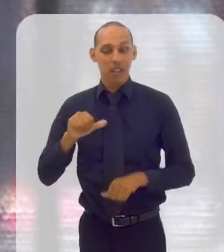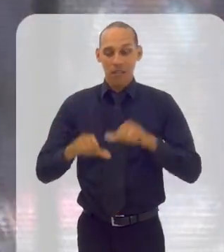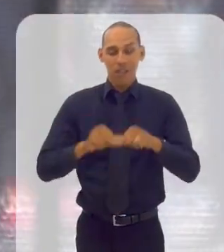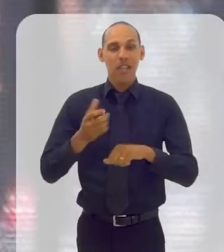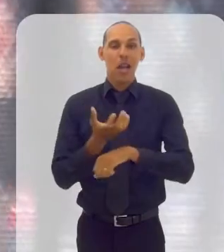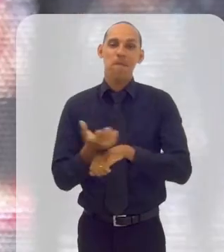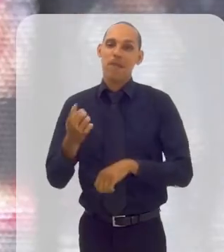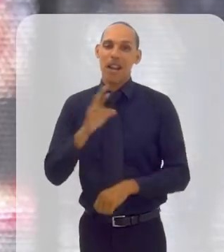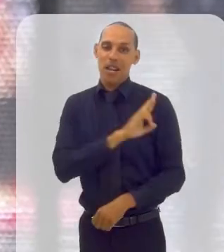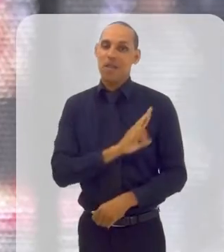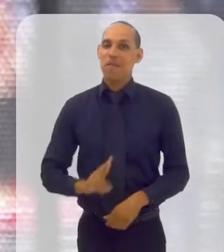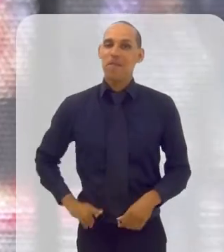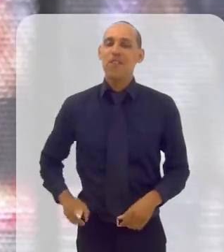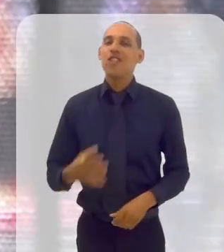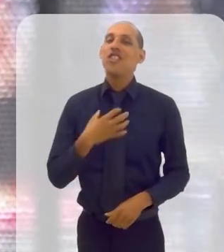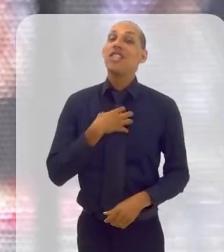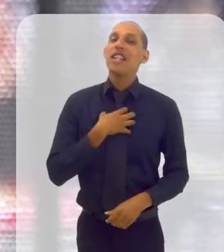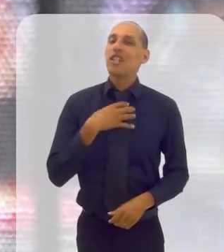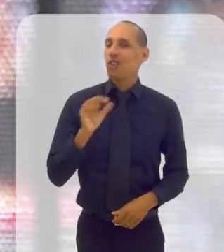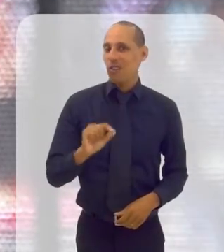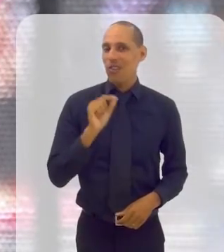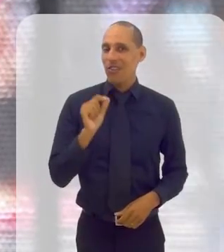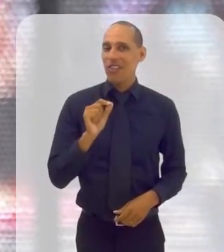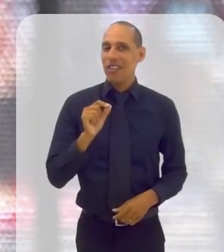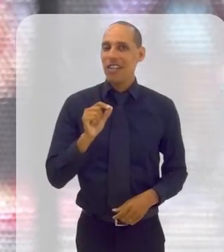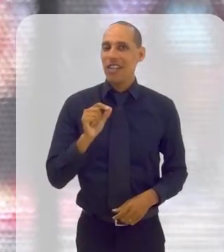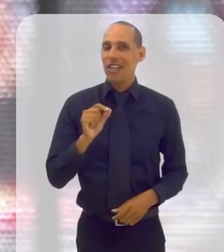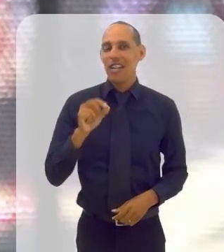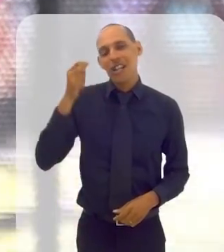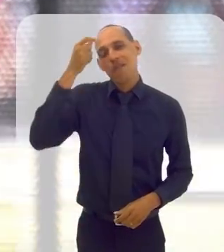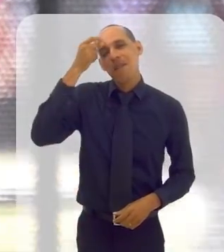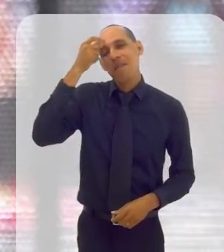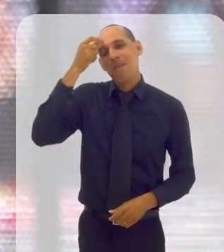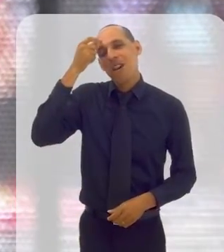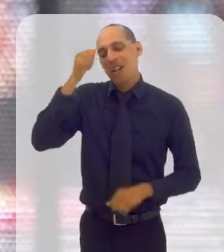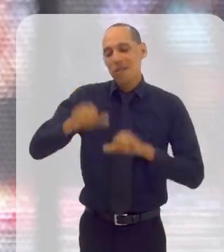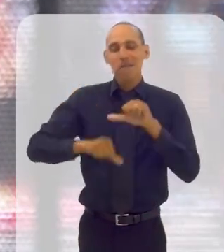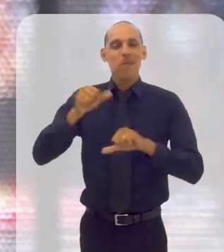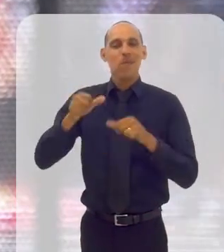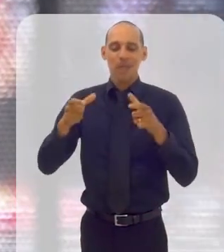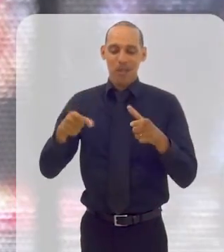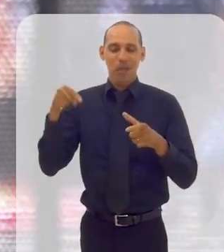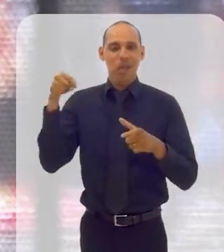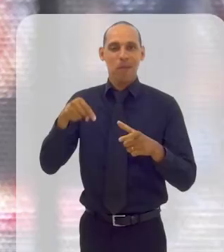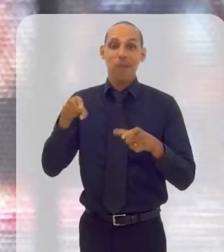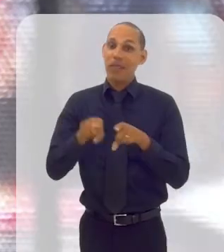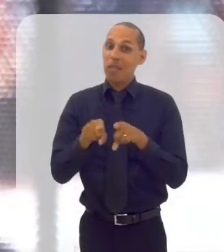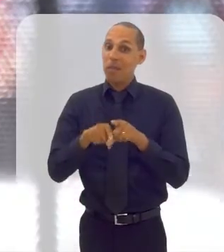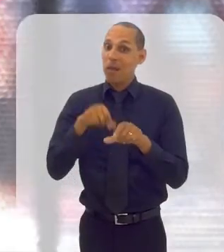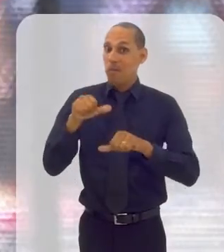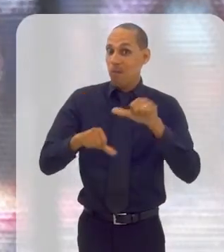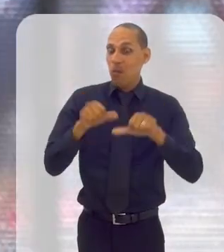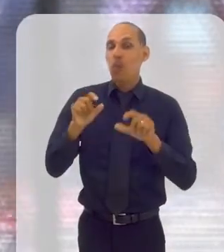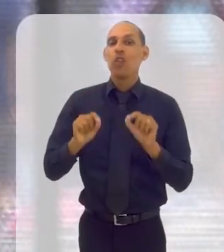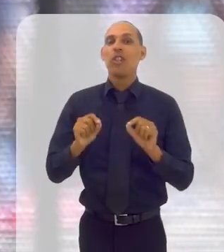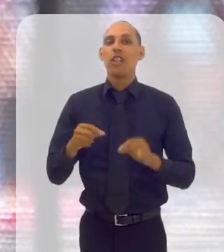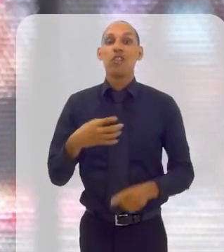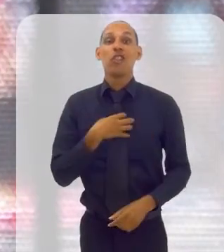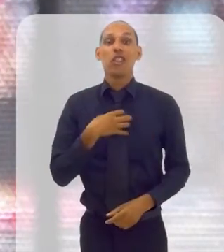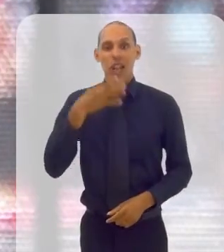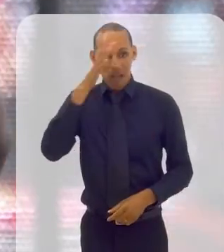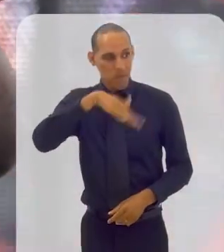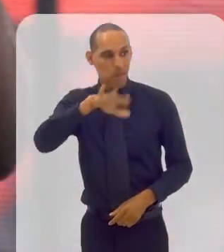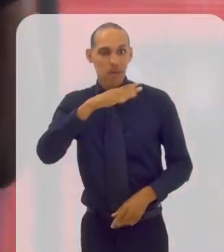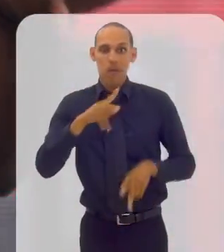para Praça da República é uma maneira de reconstruir a memória do lugar e de mudar e modificar